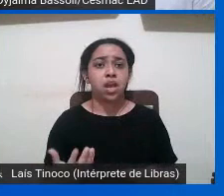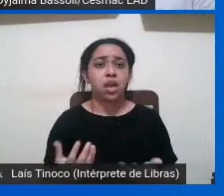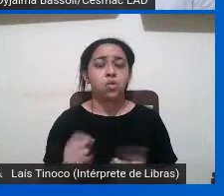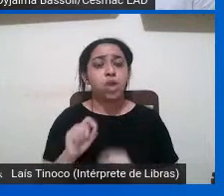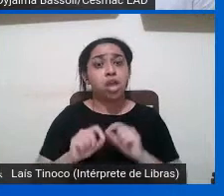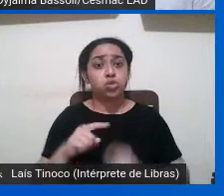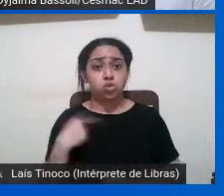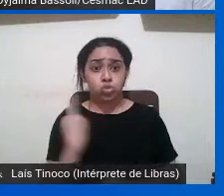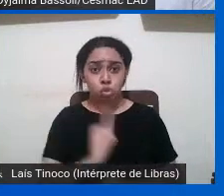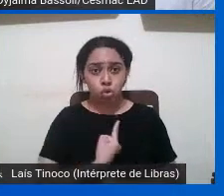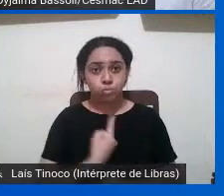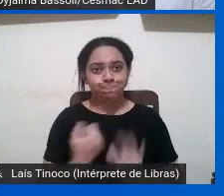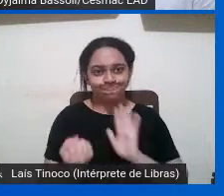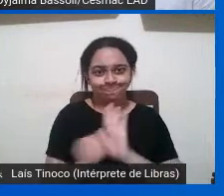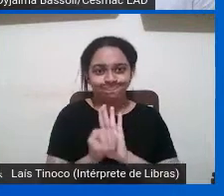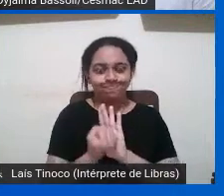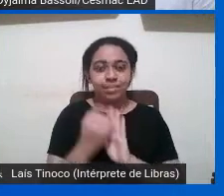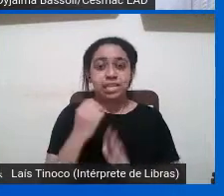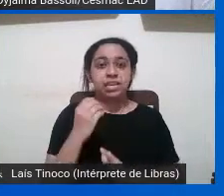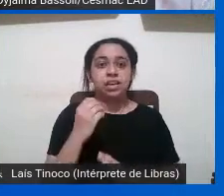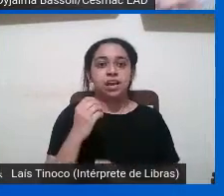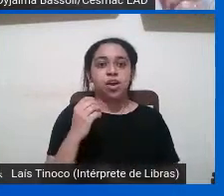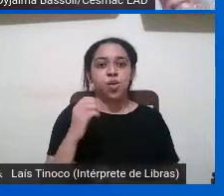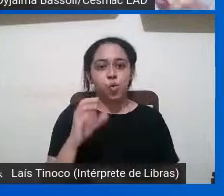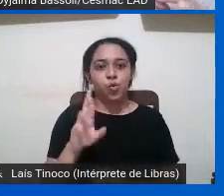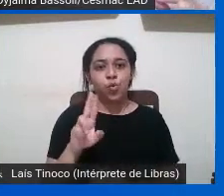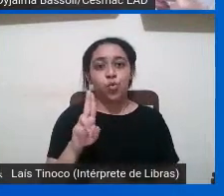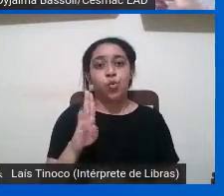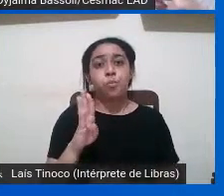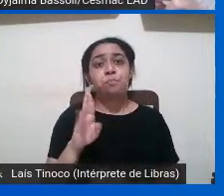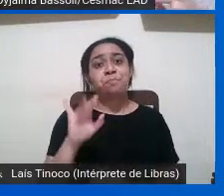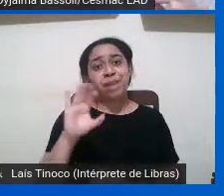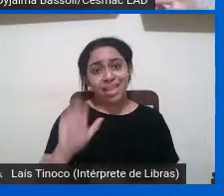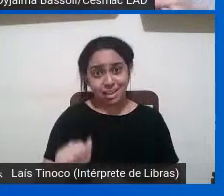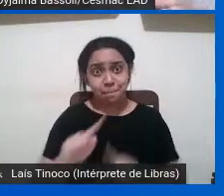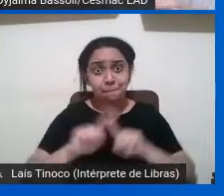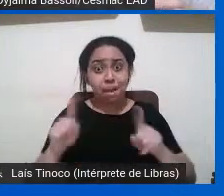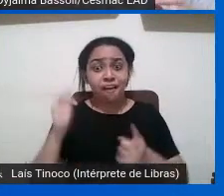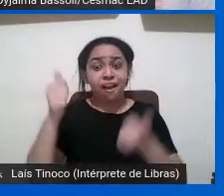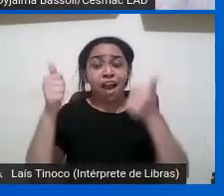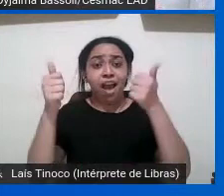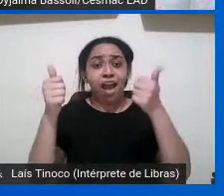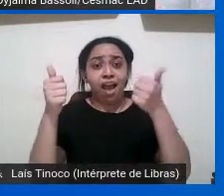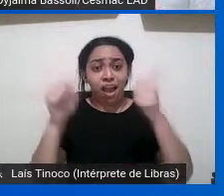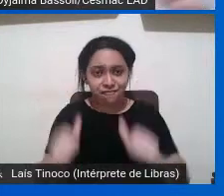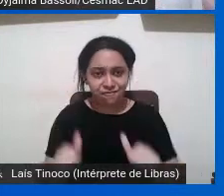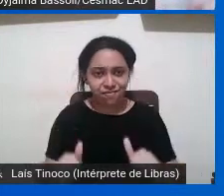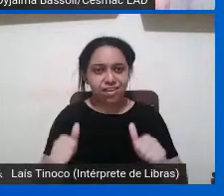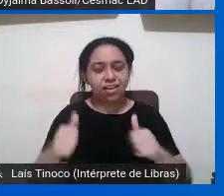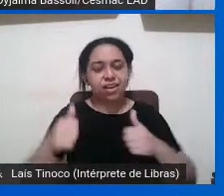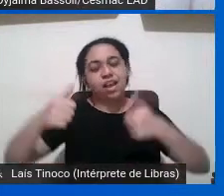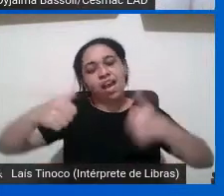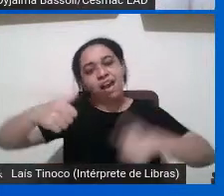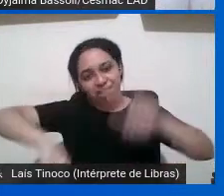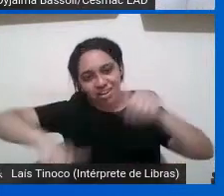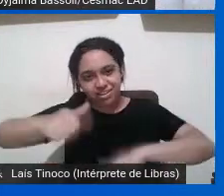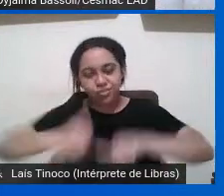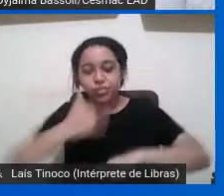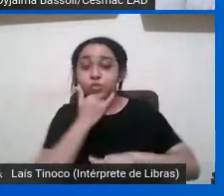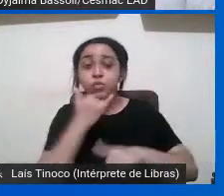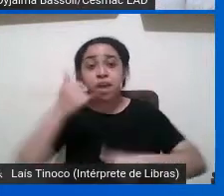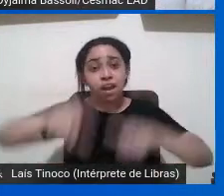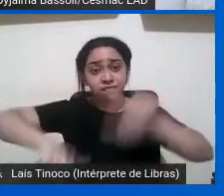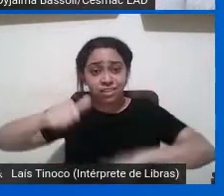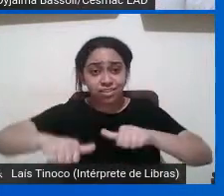que é uma avaliação critério referenciada E a expectativa é que ao se construir essa rubrica se cria